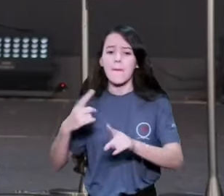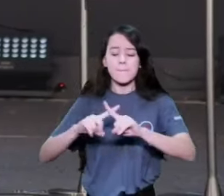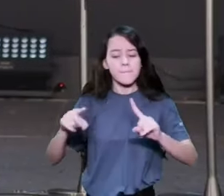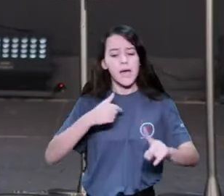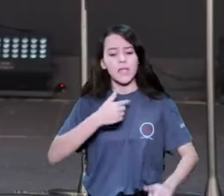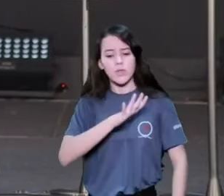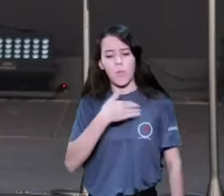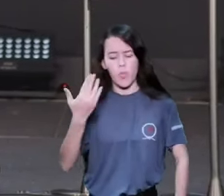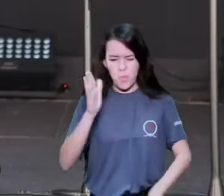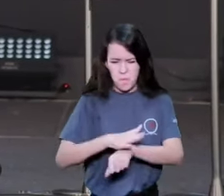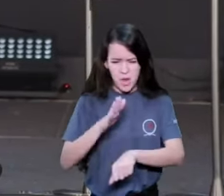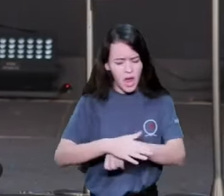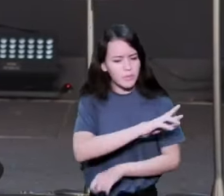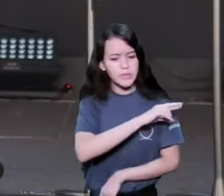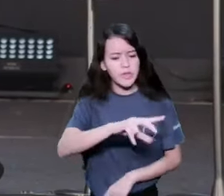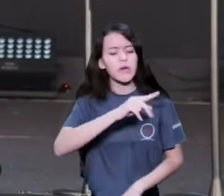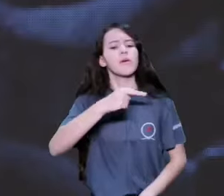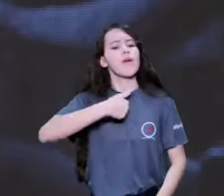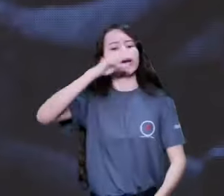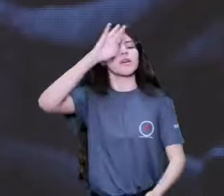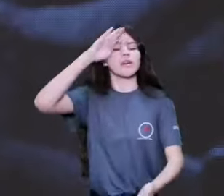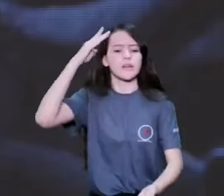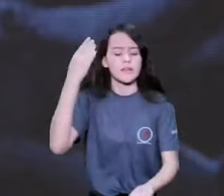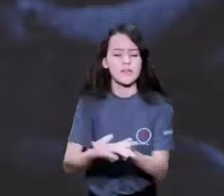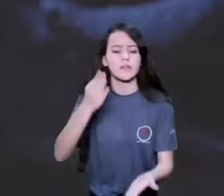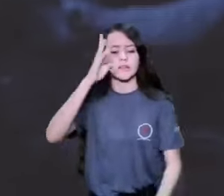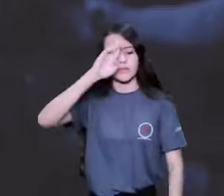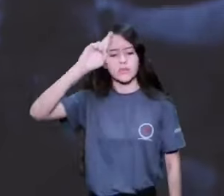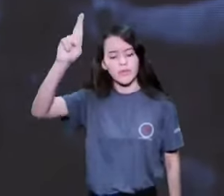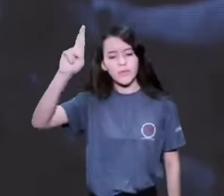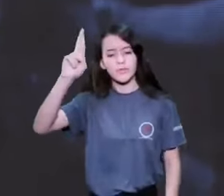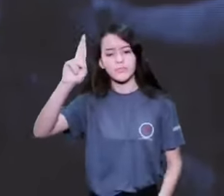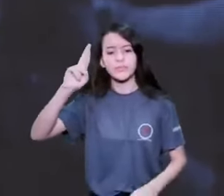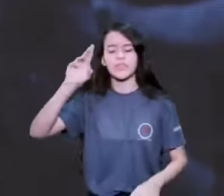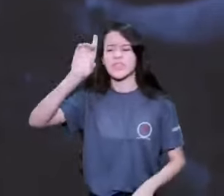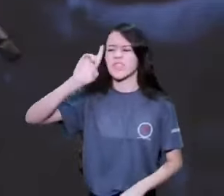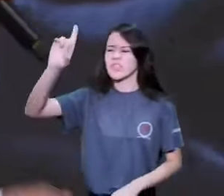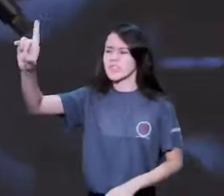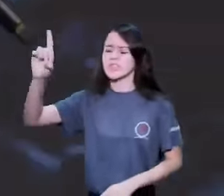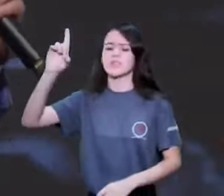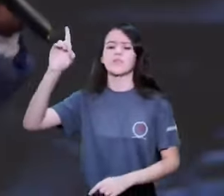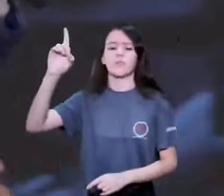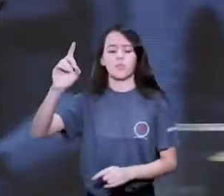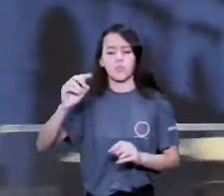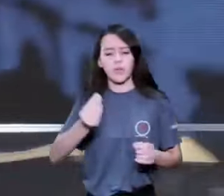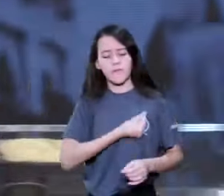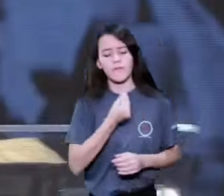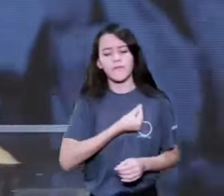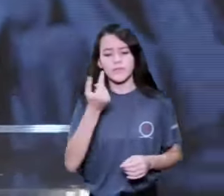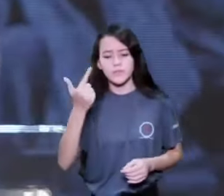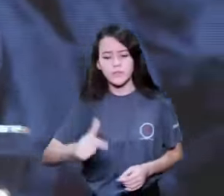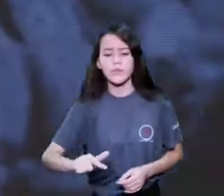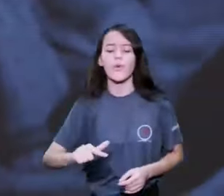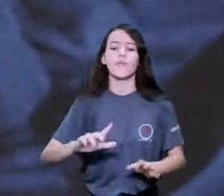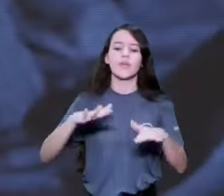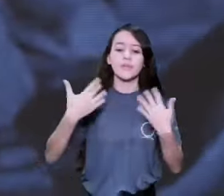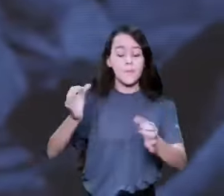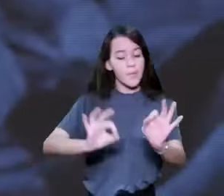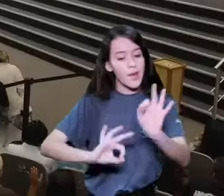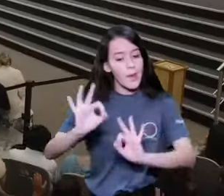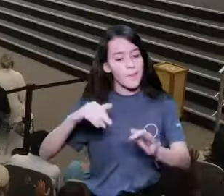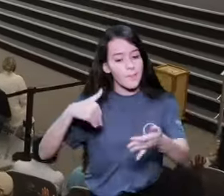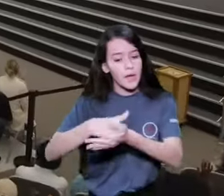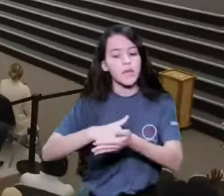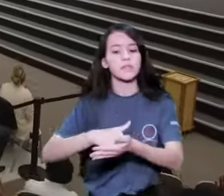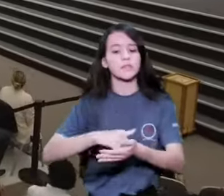morrer em mim mesmo eu creio Senhor que tu ressuscitará então se prepare vemha aí